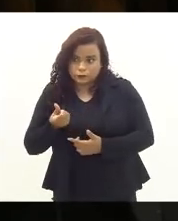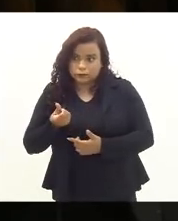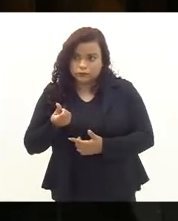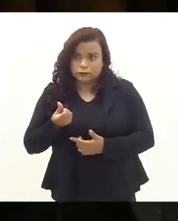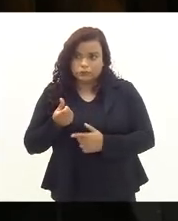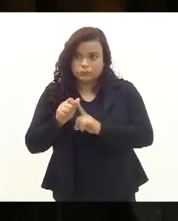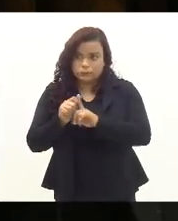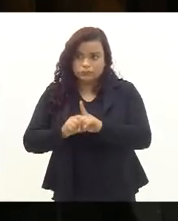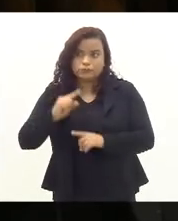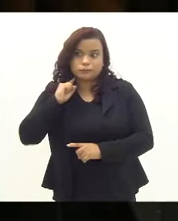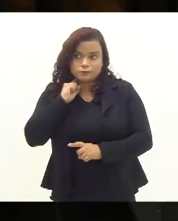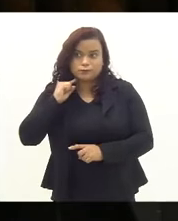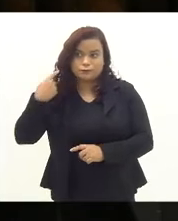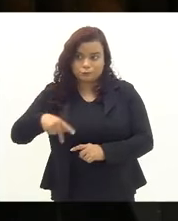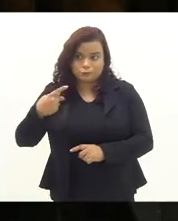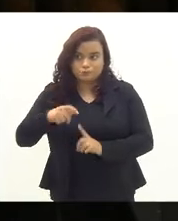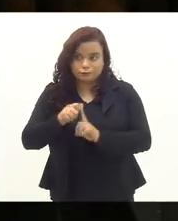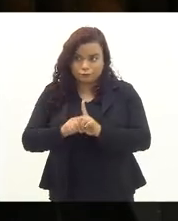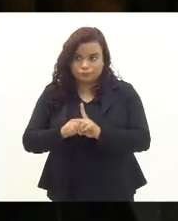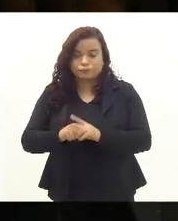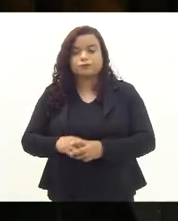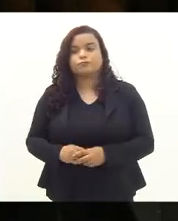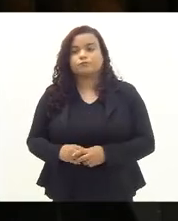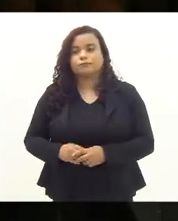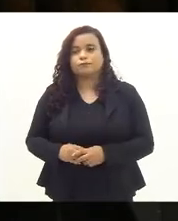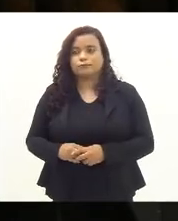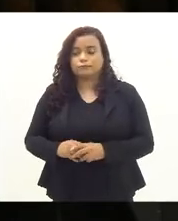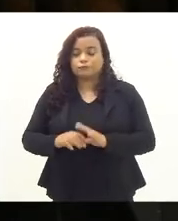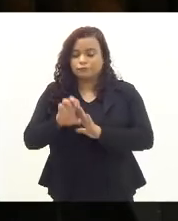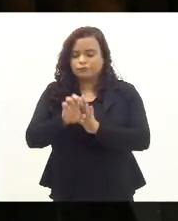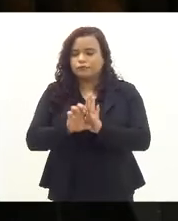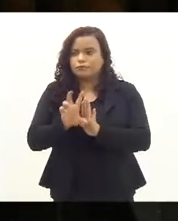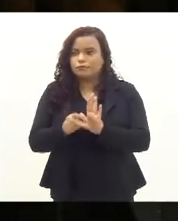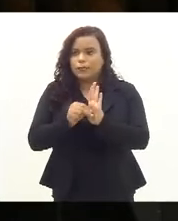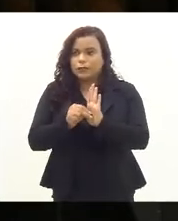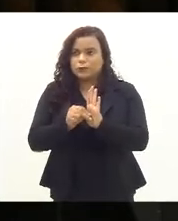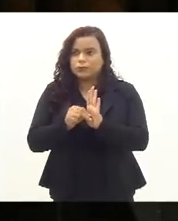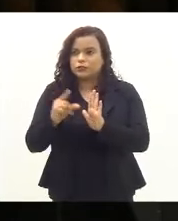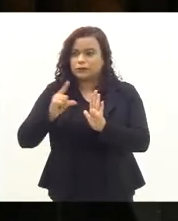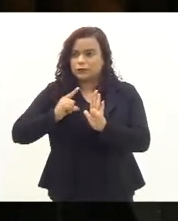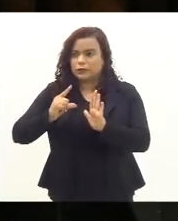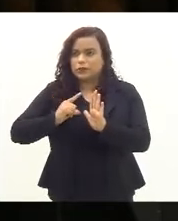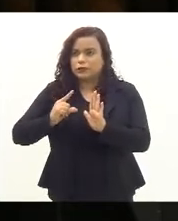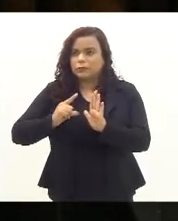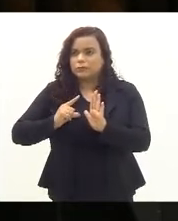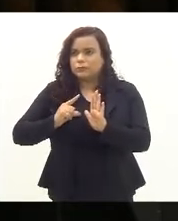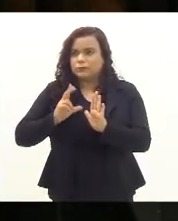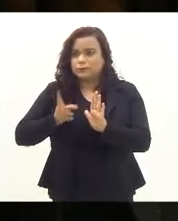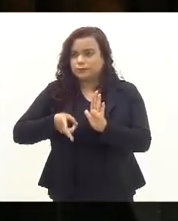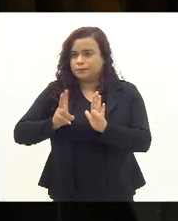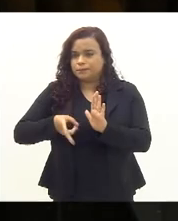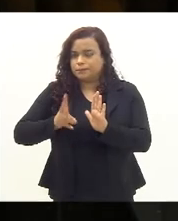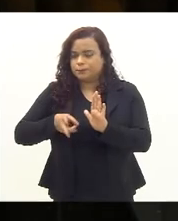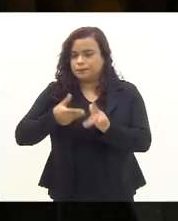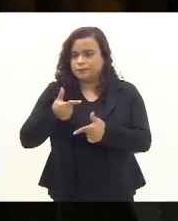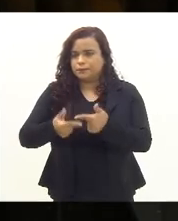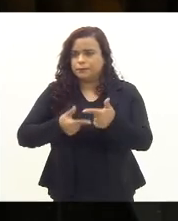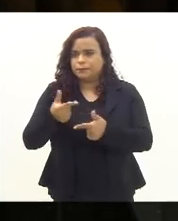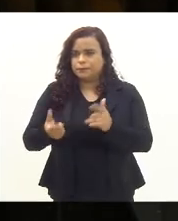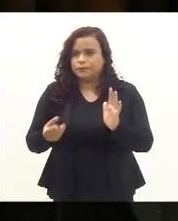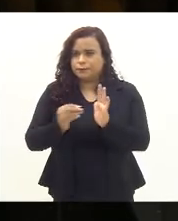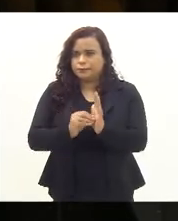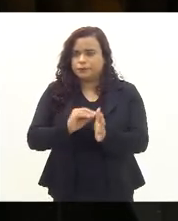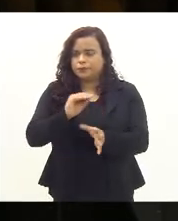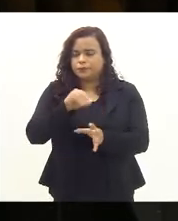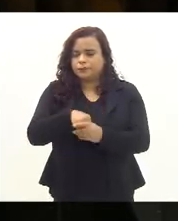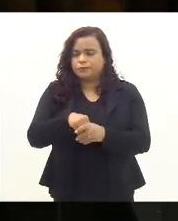mez de Maio emendas como de praxe que serão efetuadas no